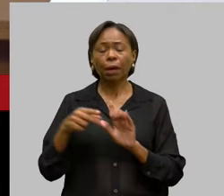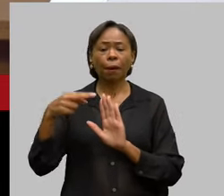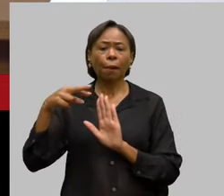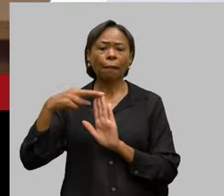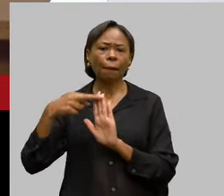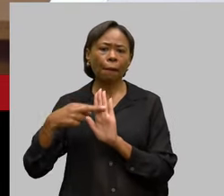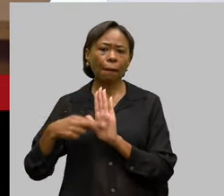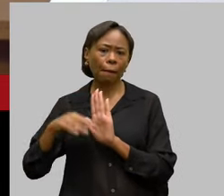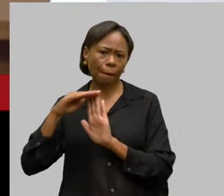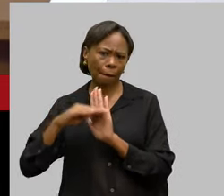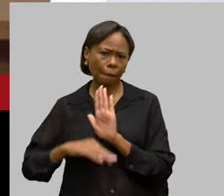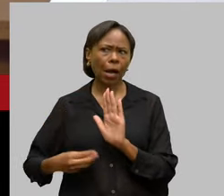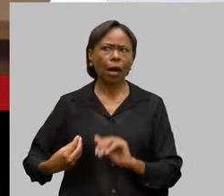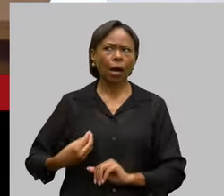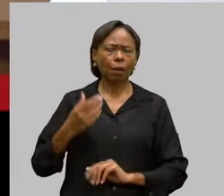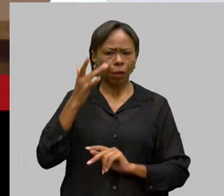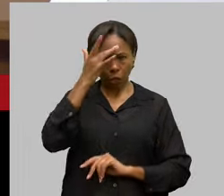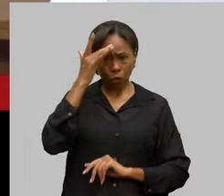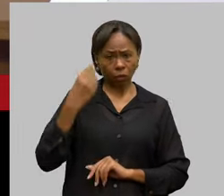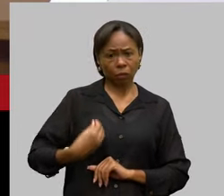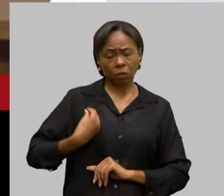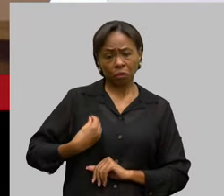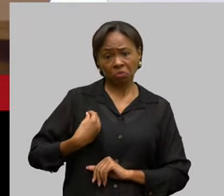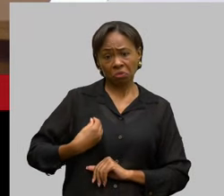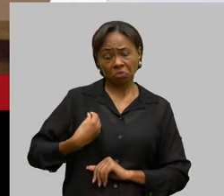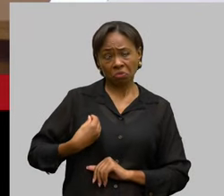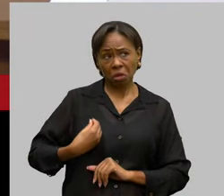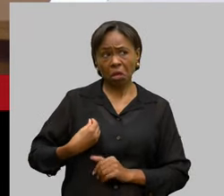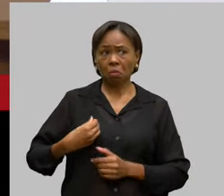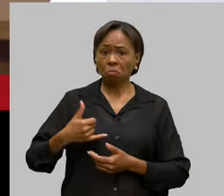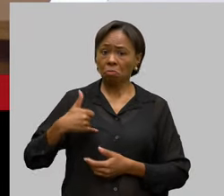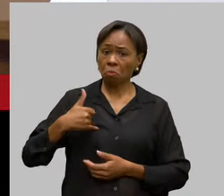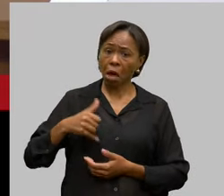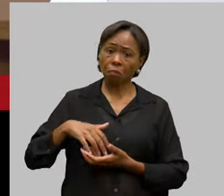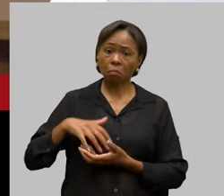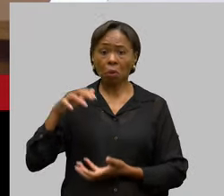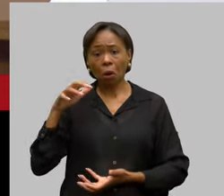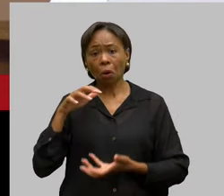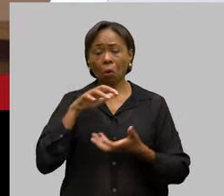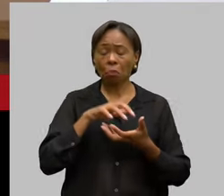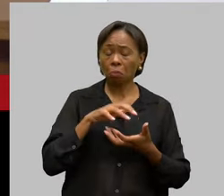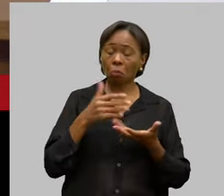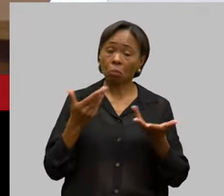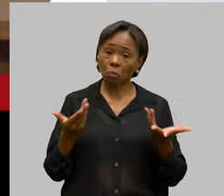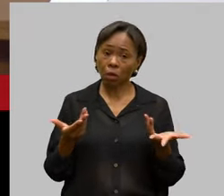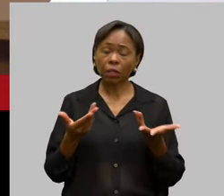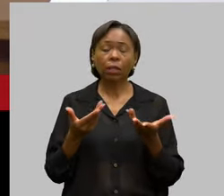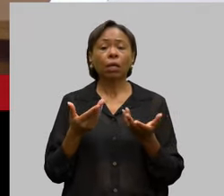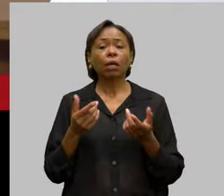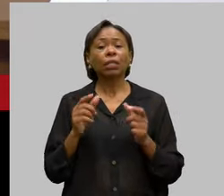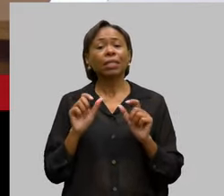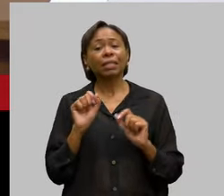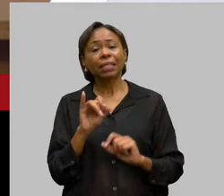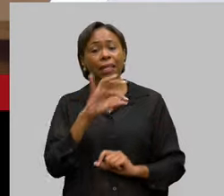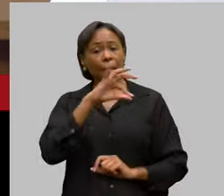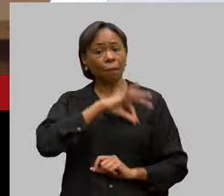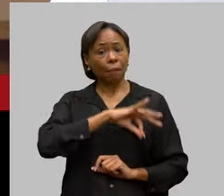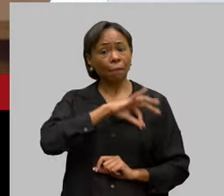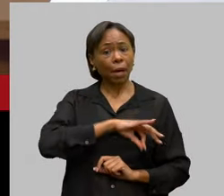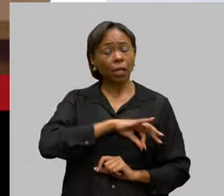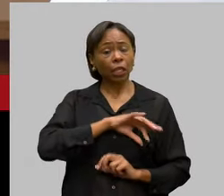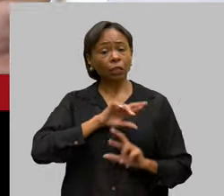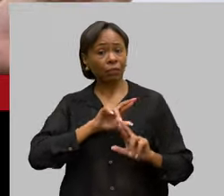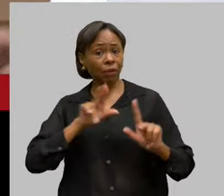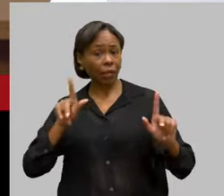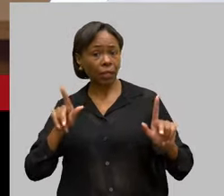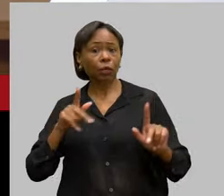Y a partir das dos pressupostos que nós estamos adotando ou se eu parto de um pressuposto que uma rentabilidade vai ser uma ou outra o passivo vai